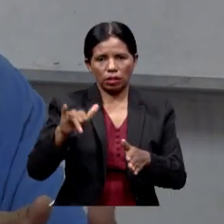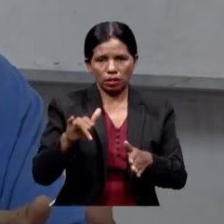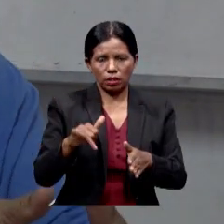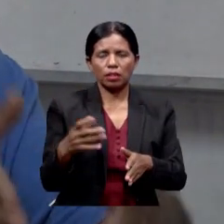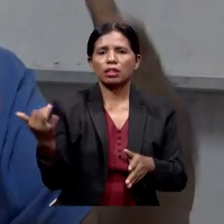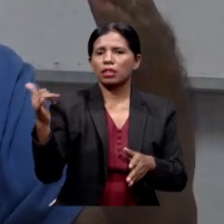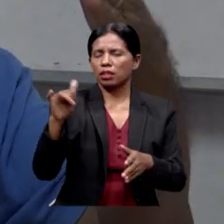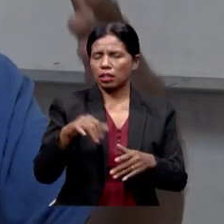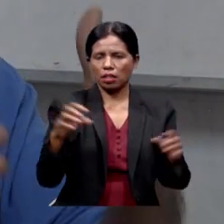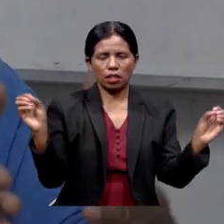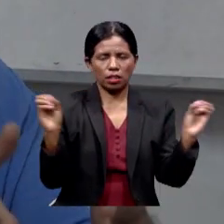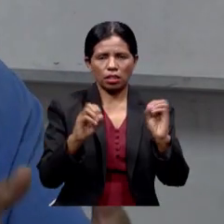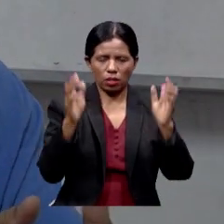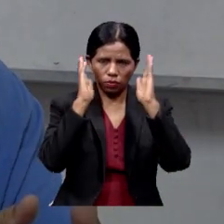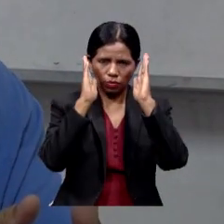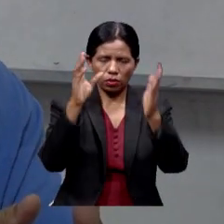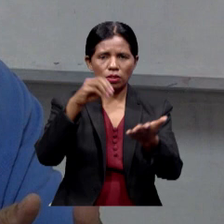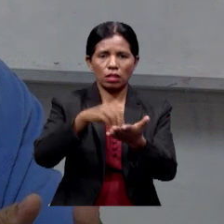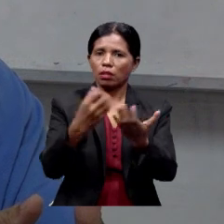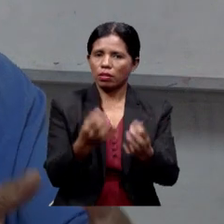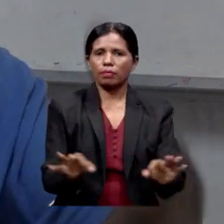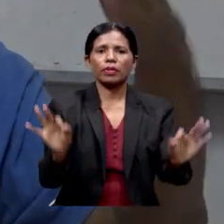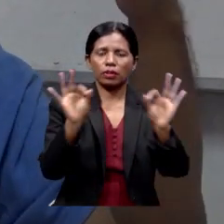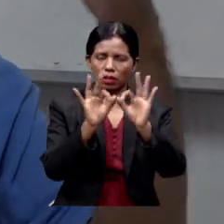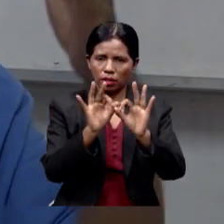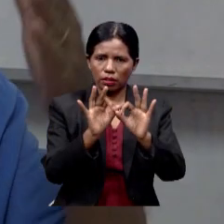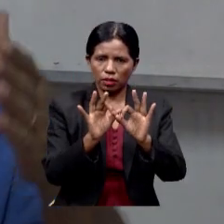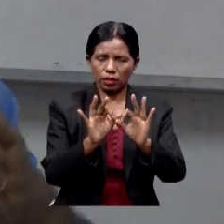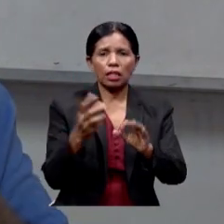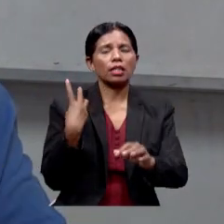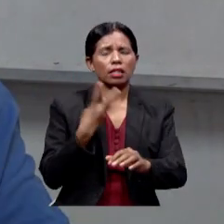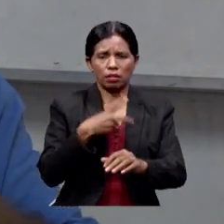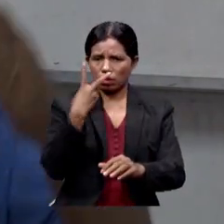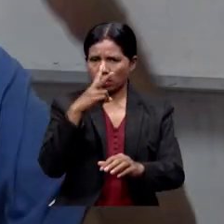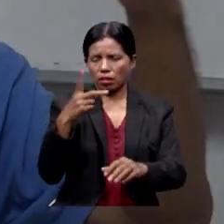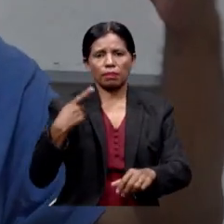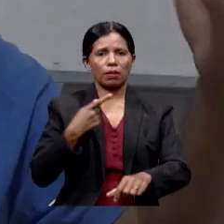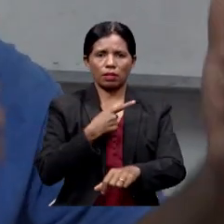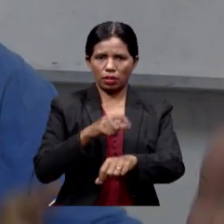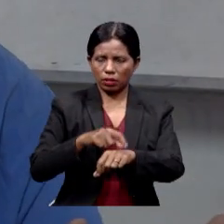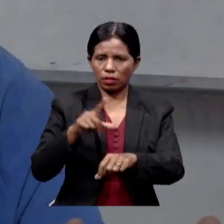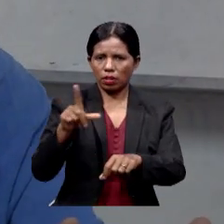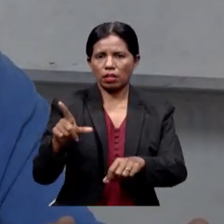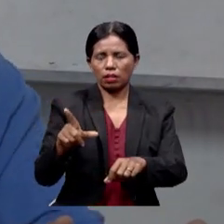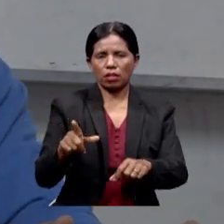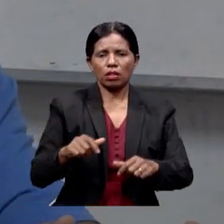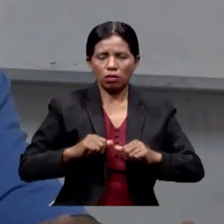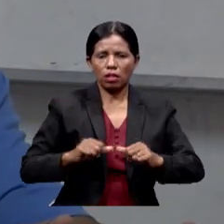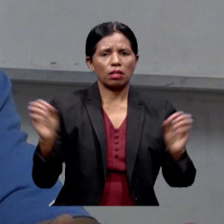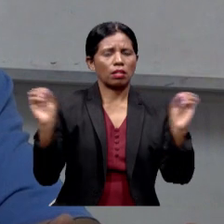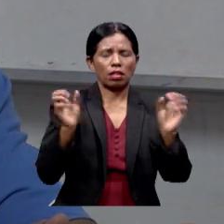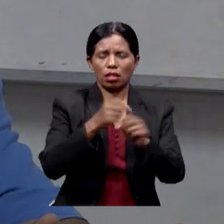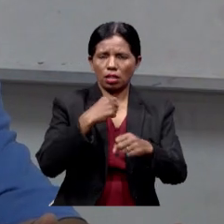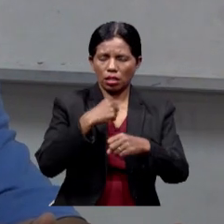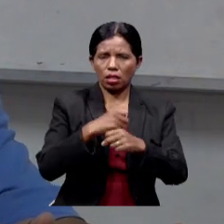la prioritiza, pode ser bem que é importante. Durante nem itare que o parlamento tau